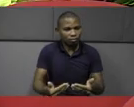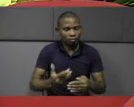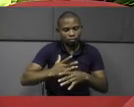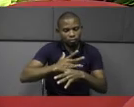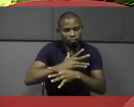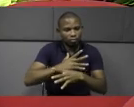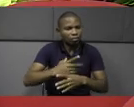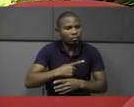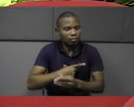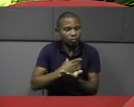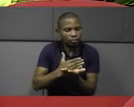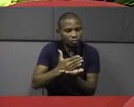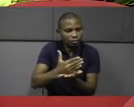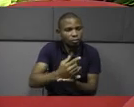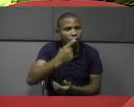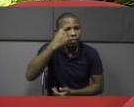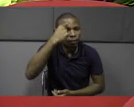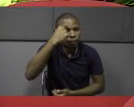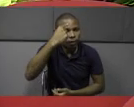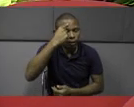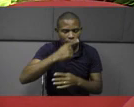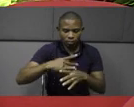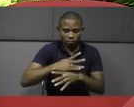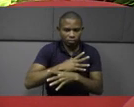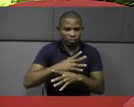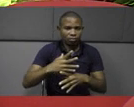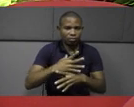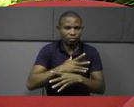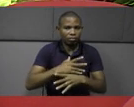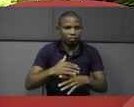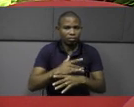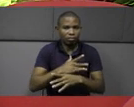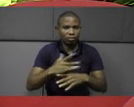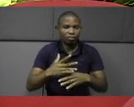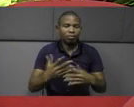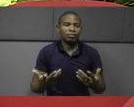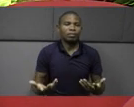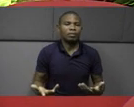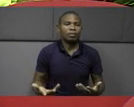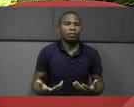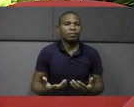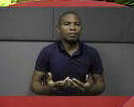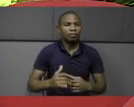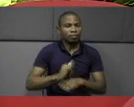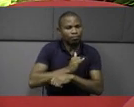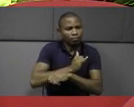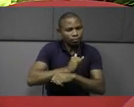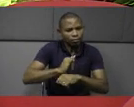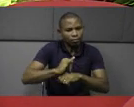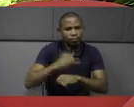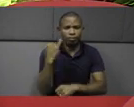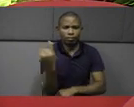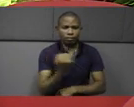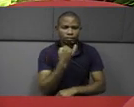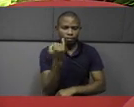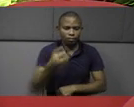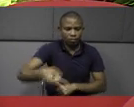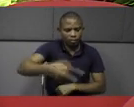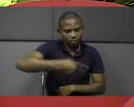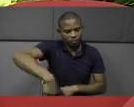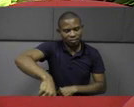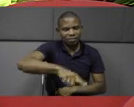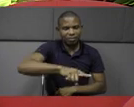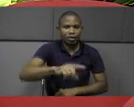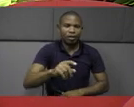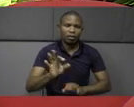pensar a cidade de uma forma mais articulada e é importante a gente partir para um novo projeto à